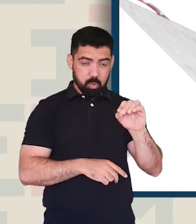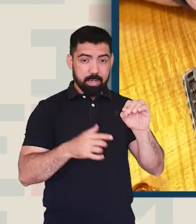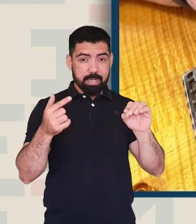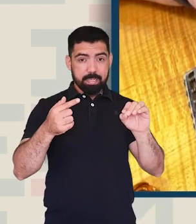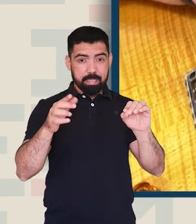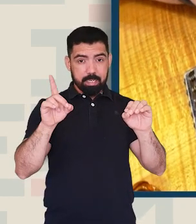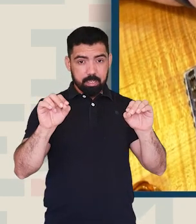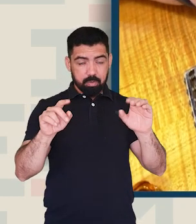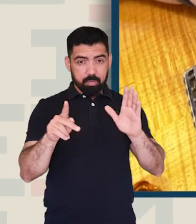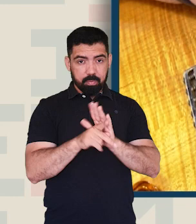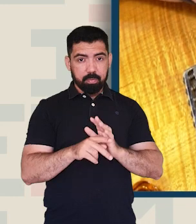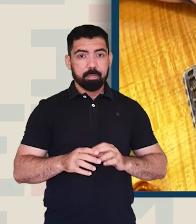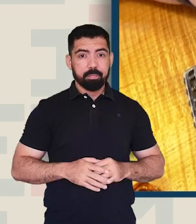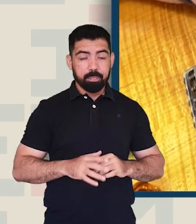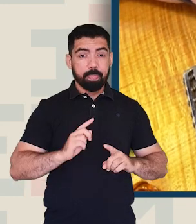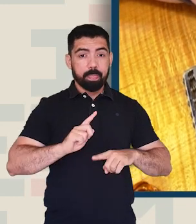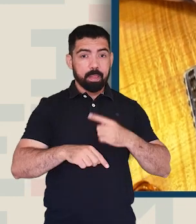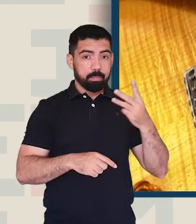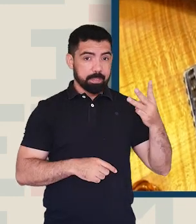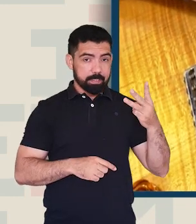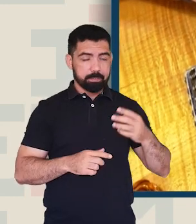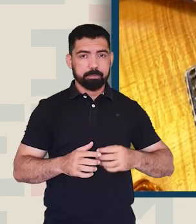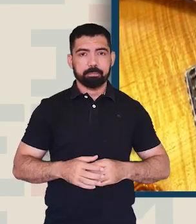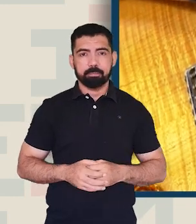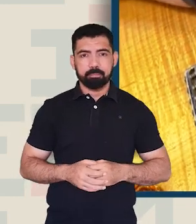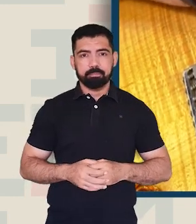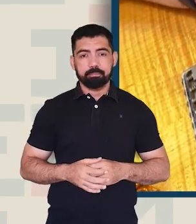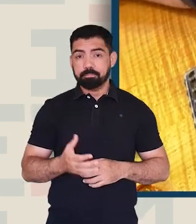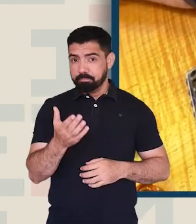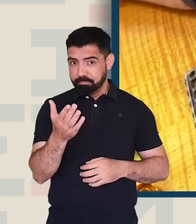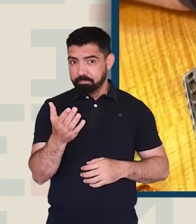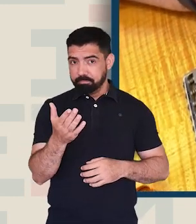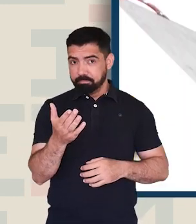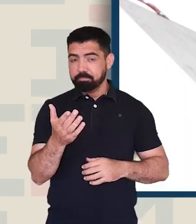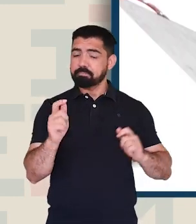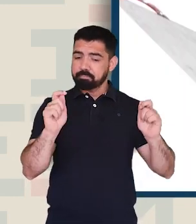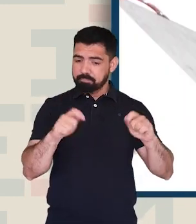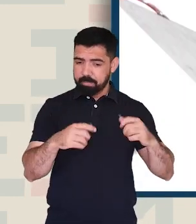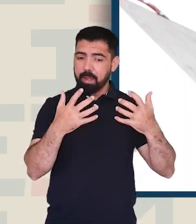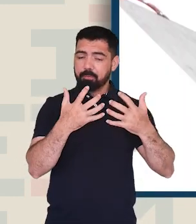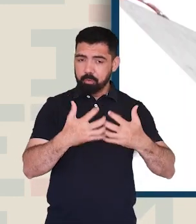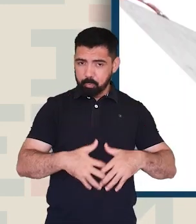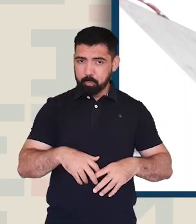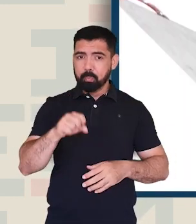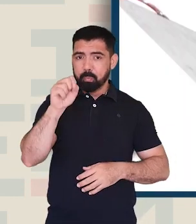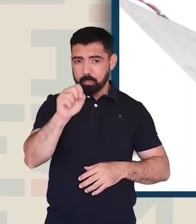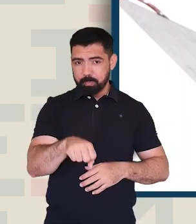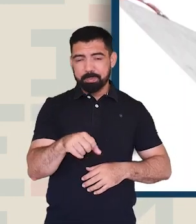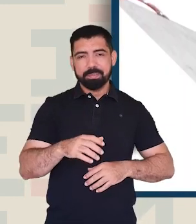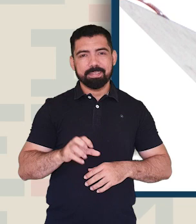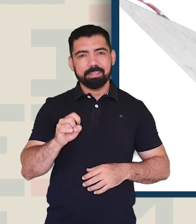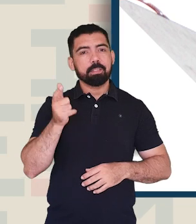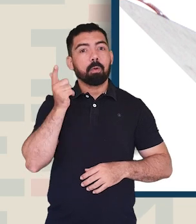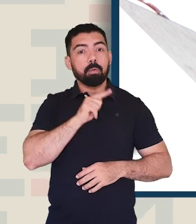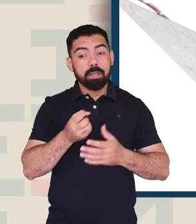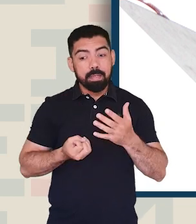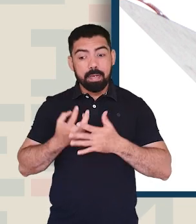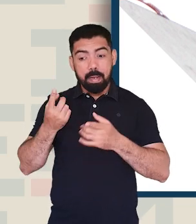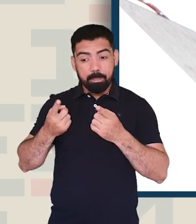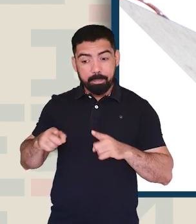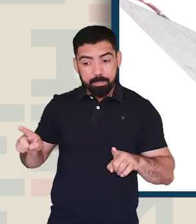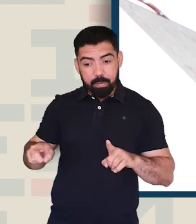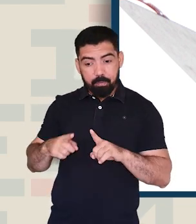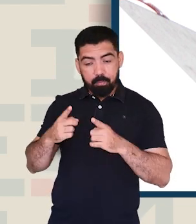de Dó. Depois vou para o terceiro. Dá certo. Se você conseguir fazer uma melodia em